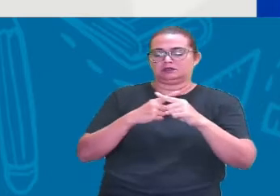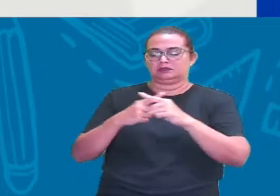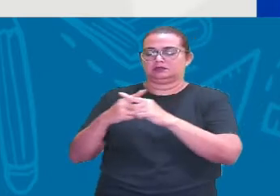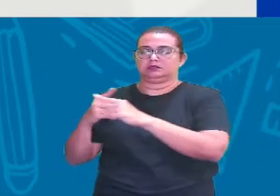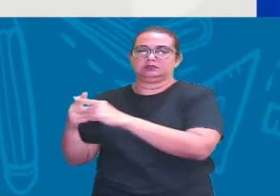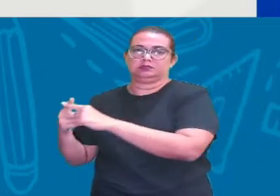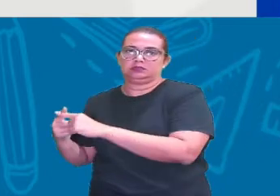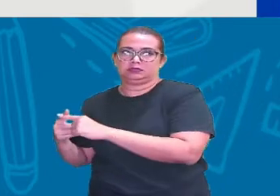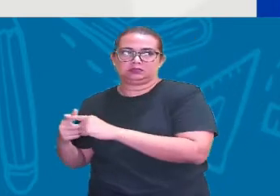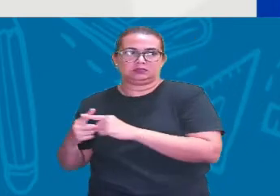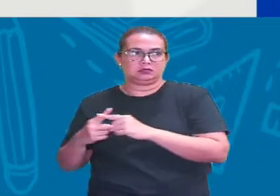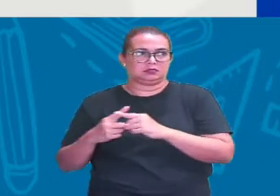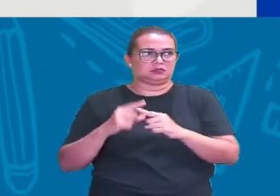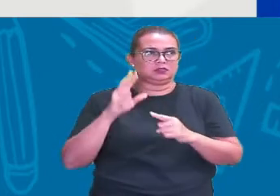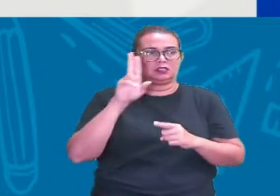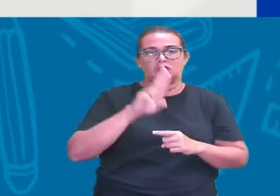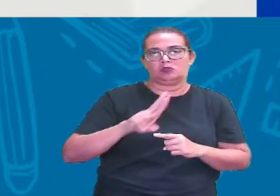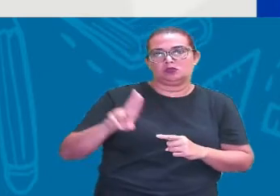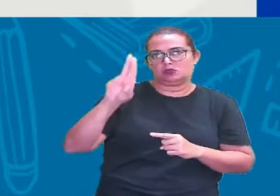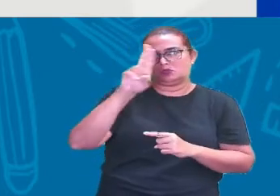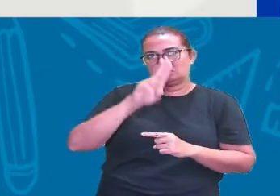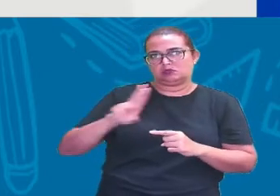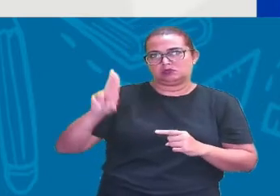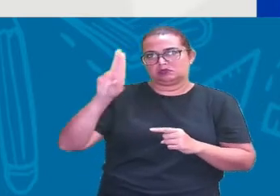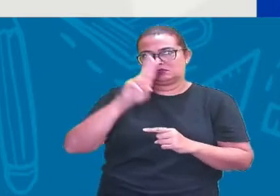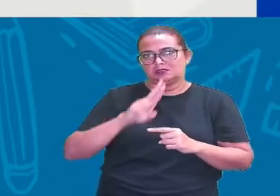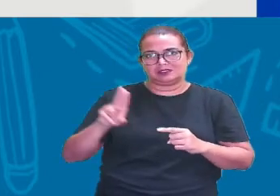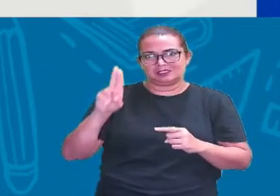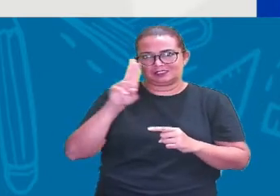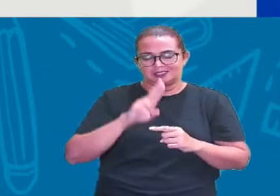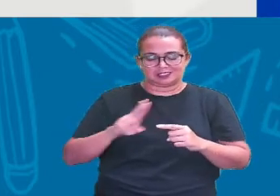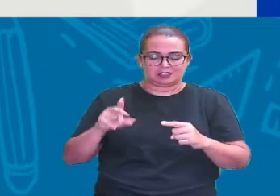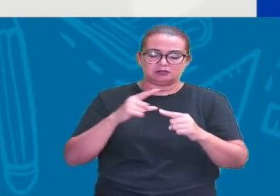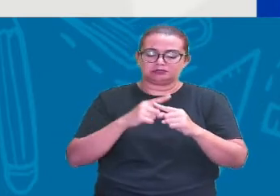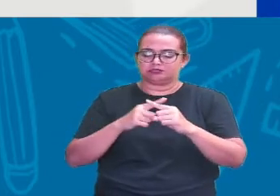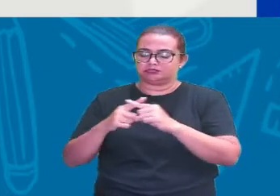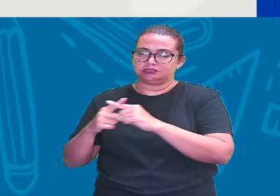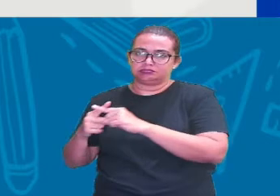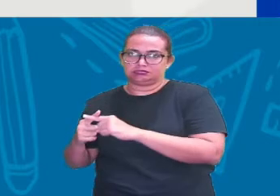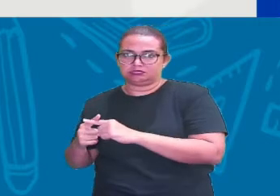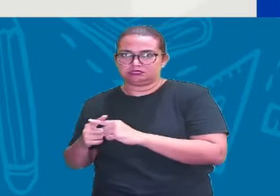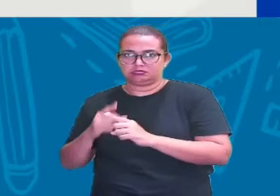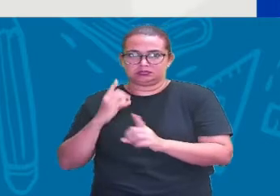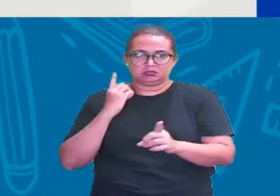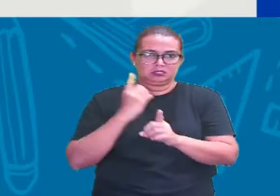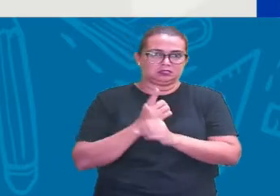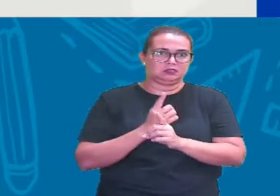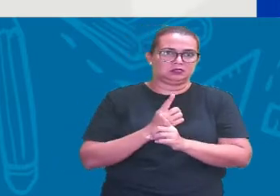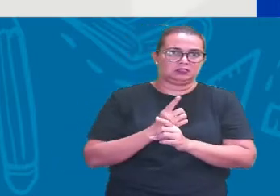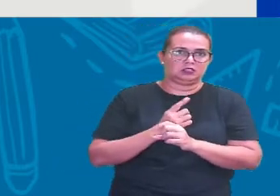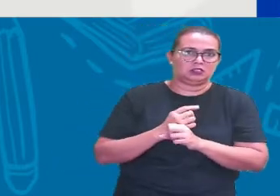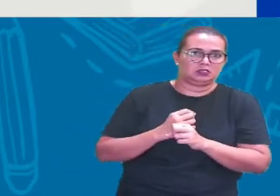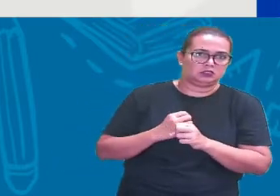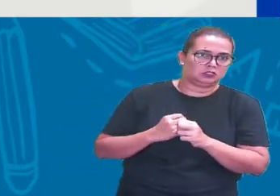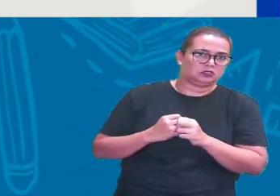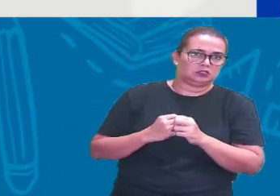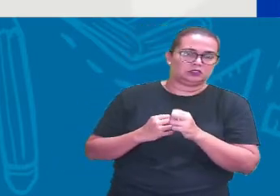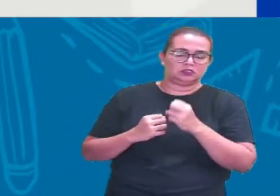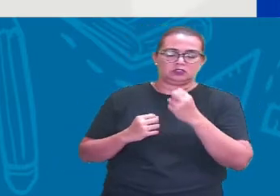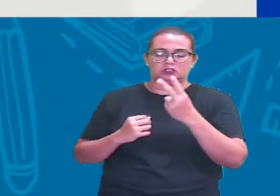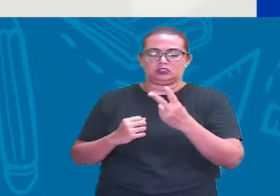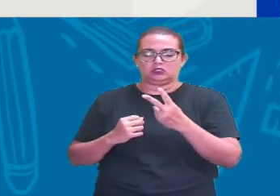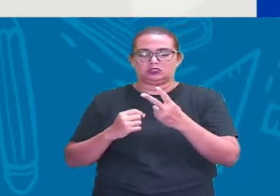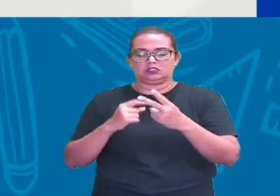foram utilizados para fazer a fatoração. Tá certo? Então, 2 vezes